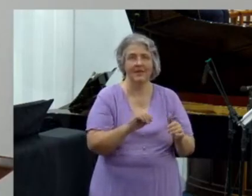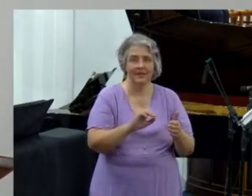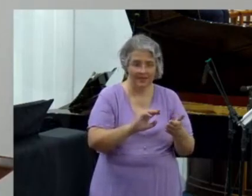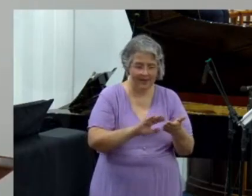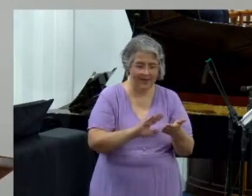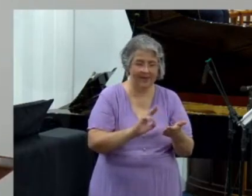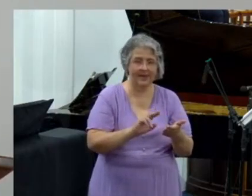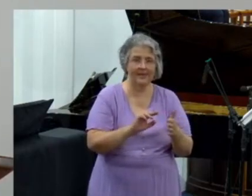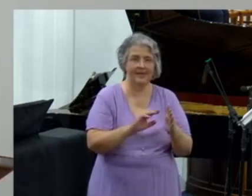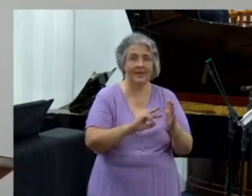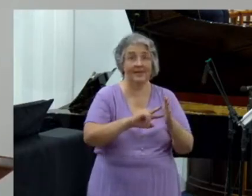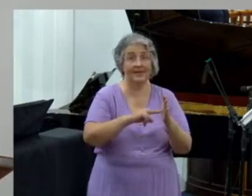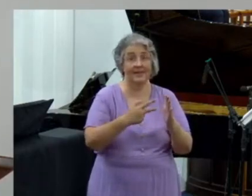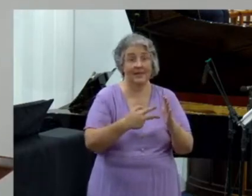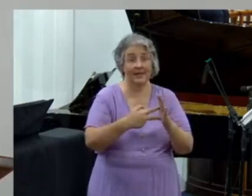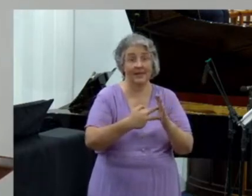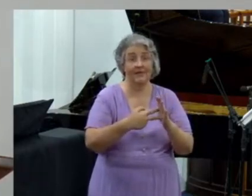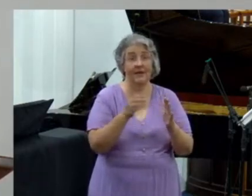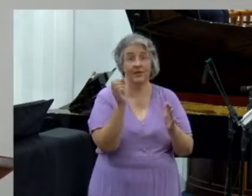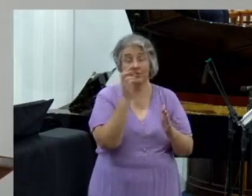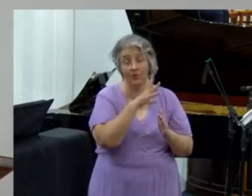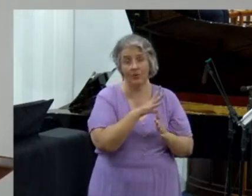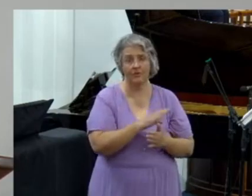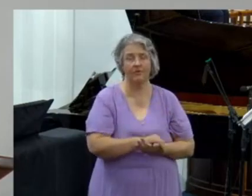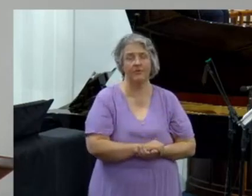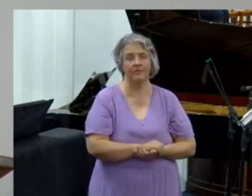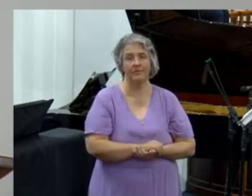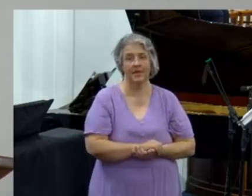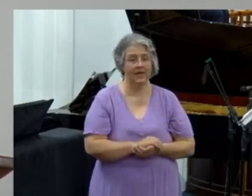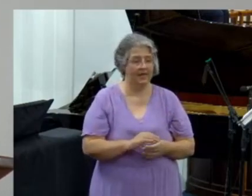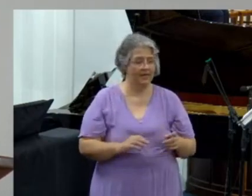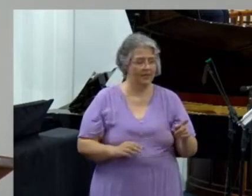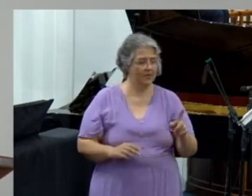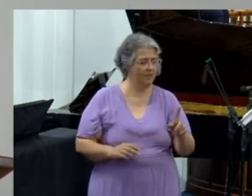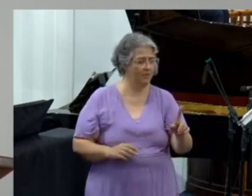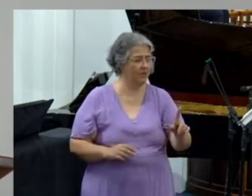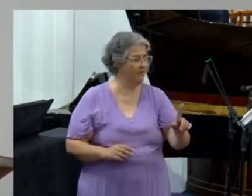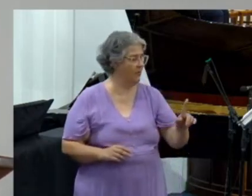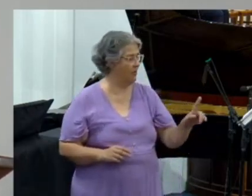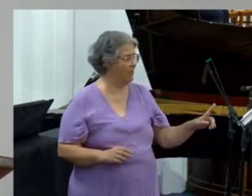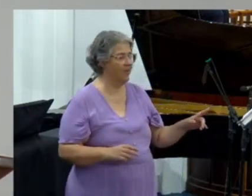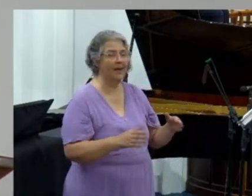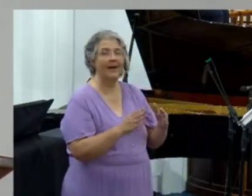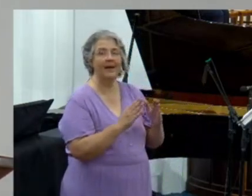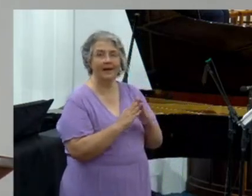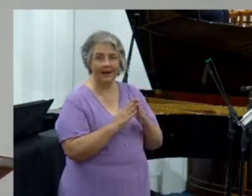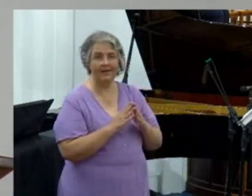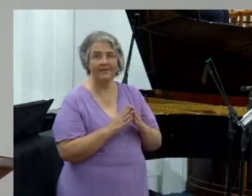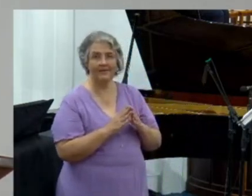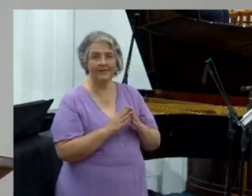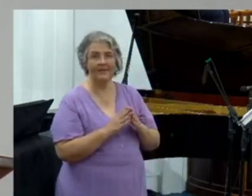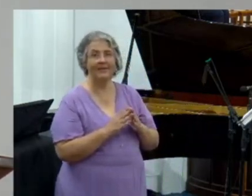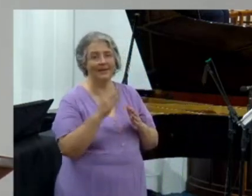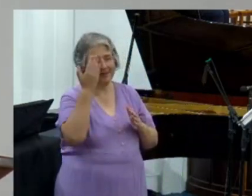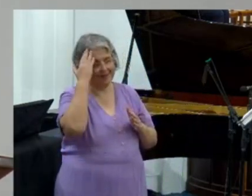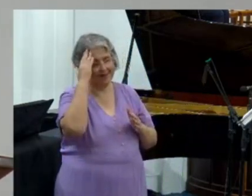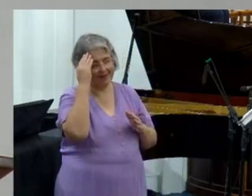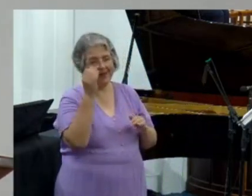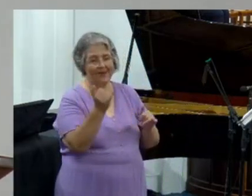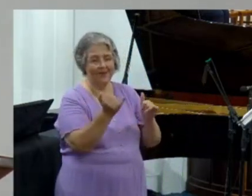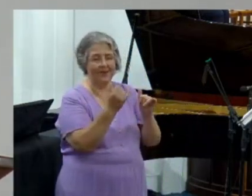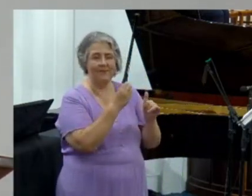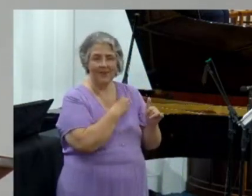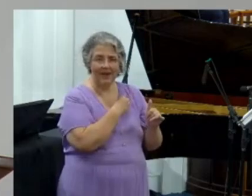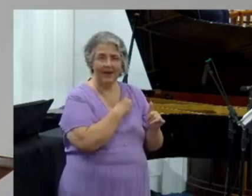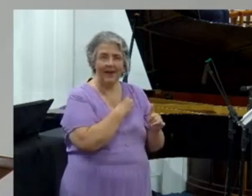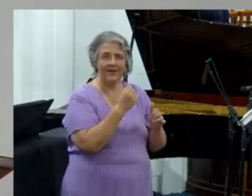um ritual segundo a lei de Deus, poderia ir para sua casa tranquila, de que seus pecados foram perdoados, e de que